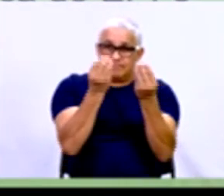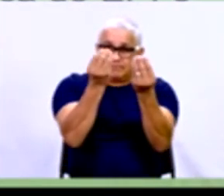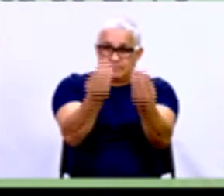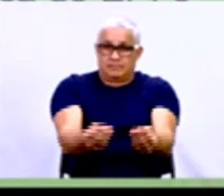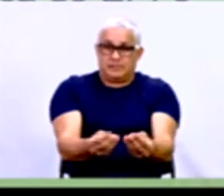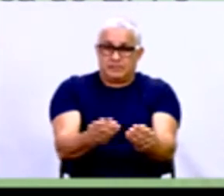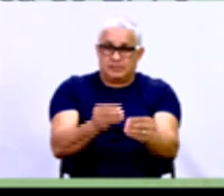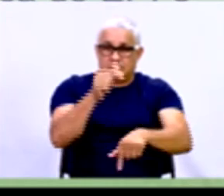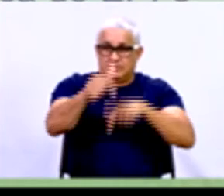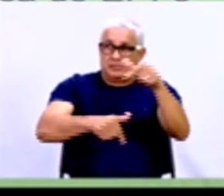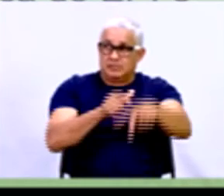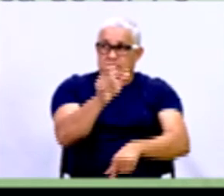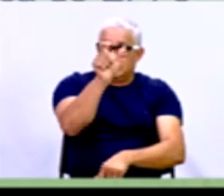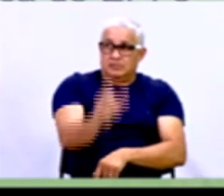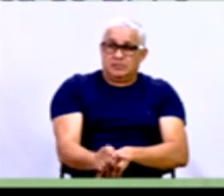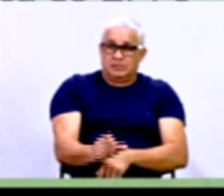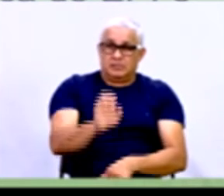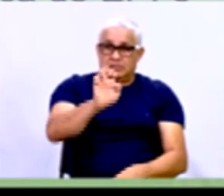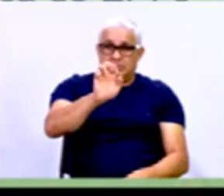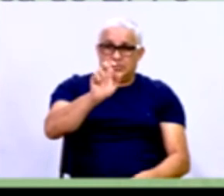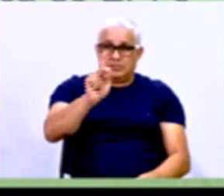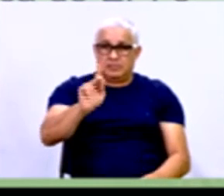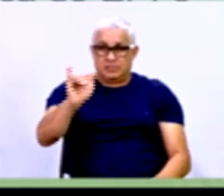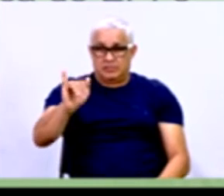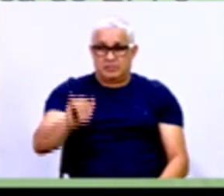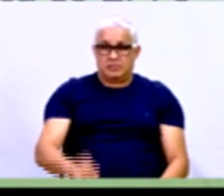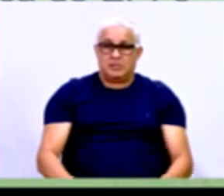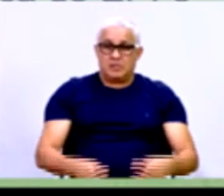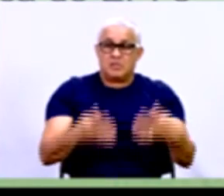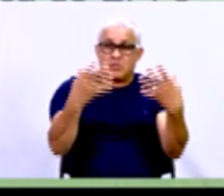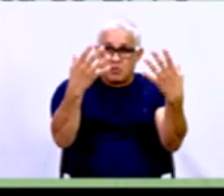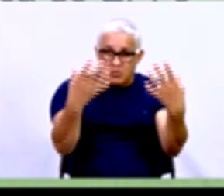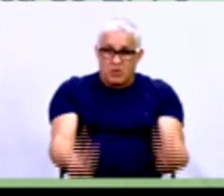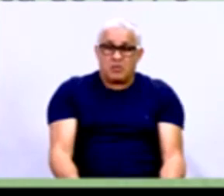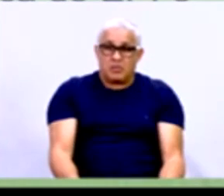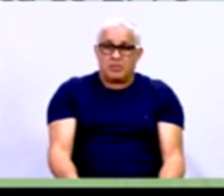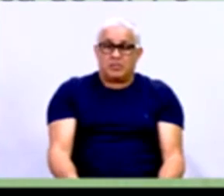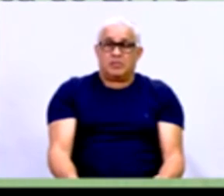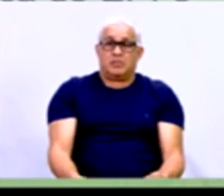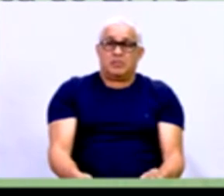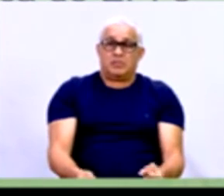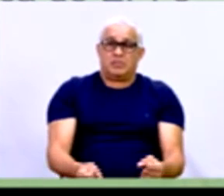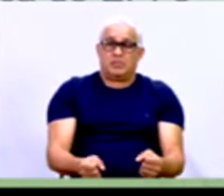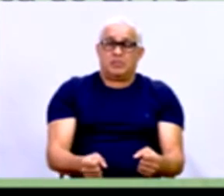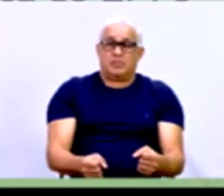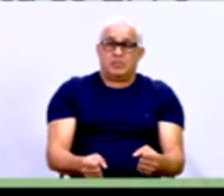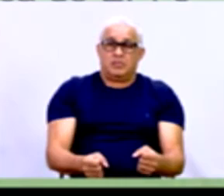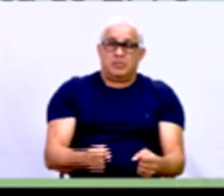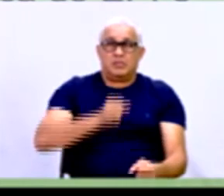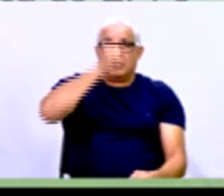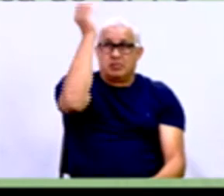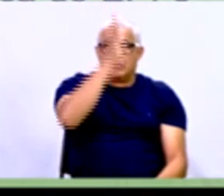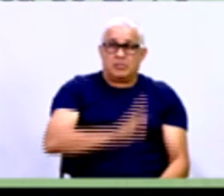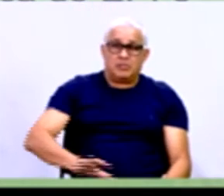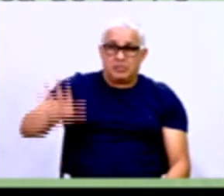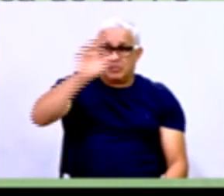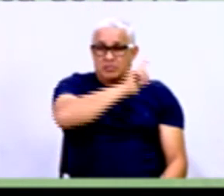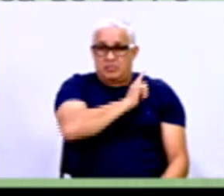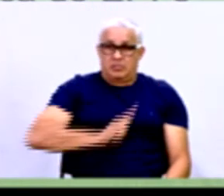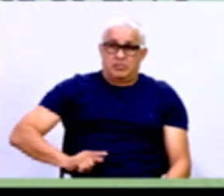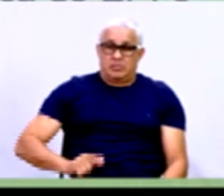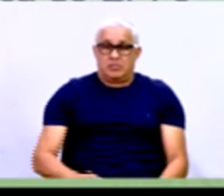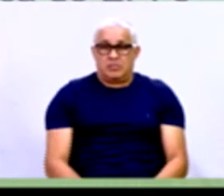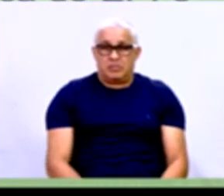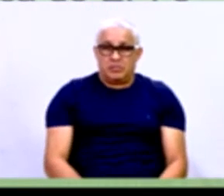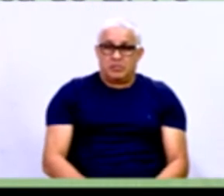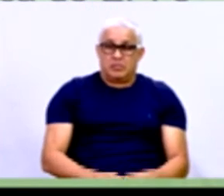trabalhador somente EPI aprovado pelo órgão nacional competente. Ele tem, ou seja, o que nós estamos analisando aqui?